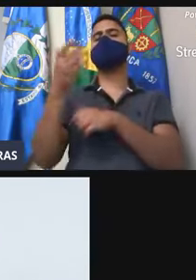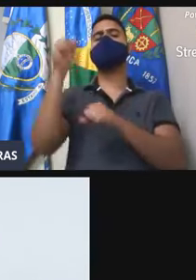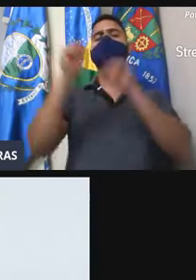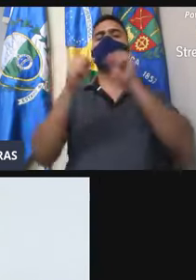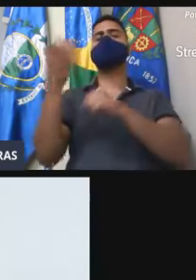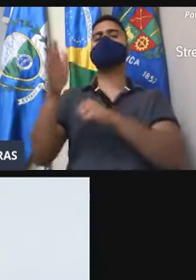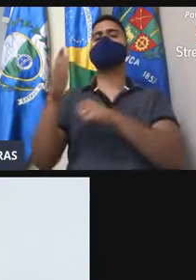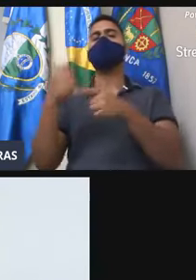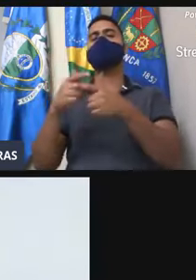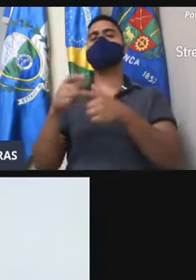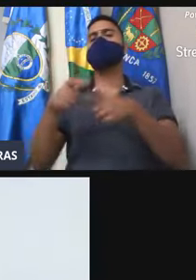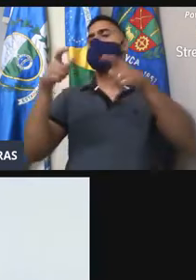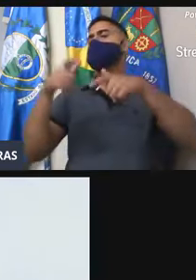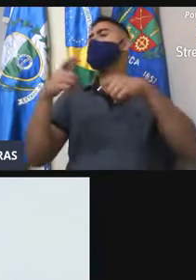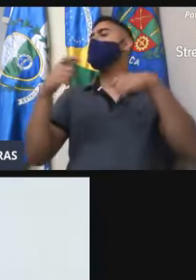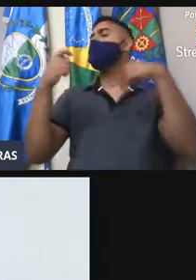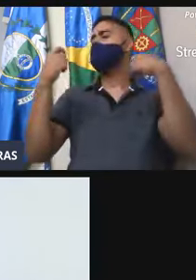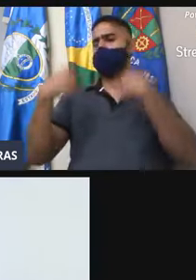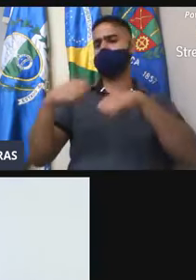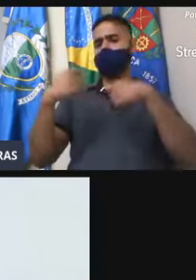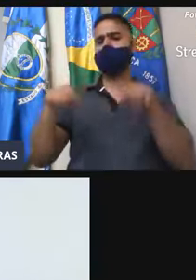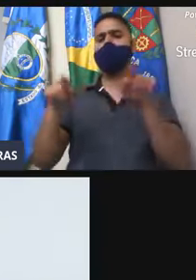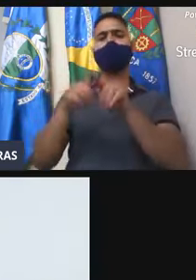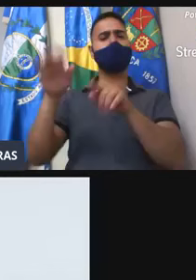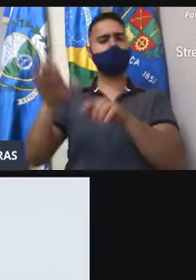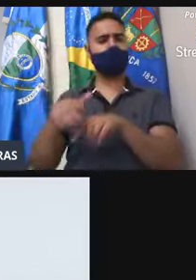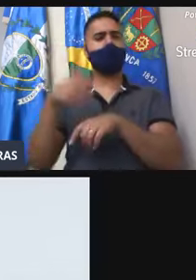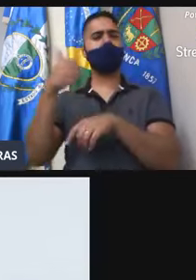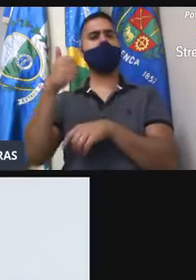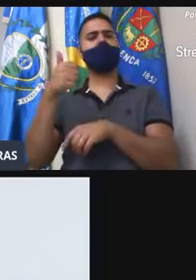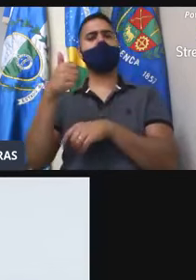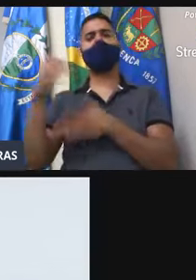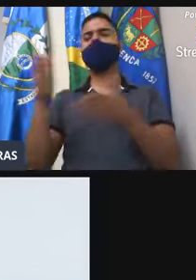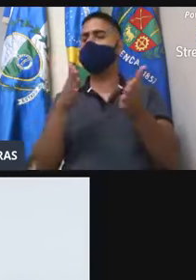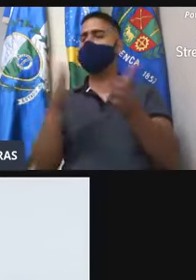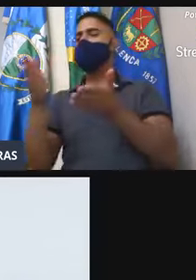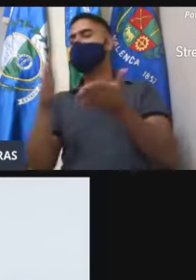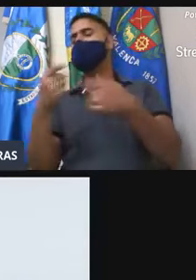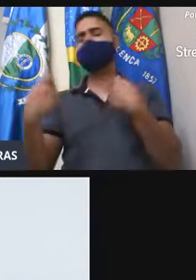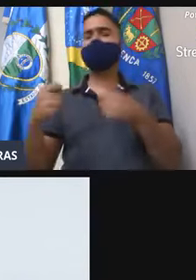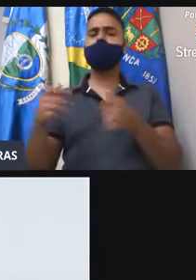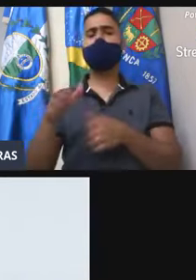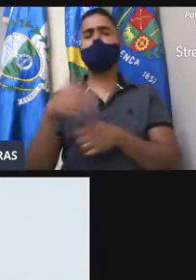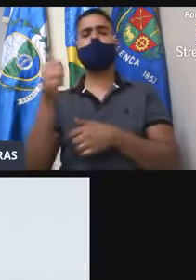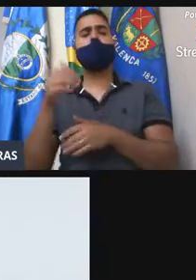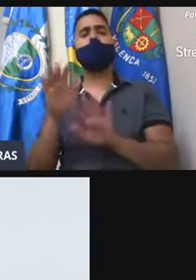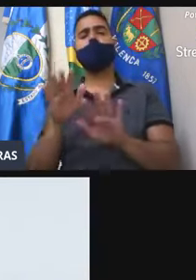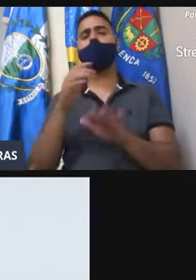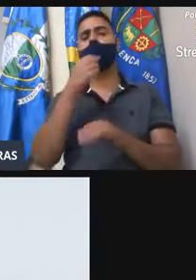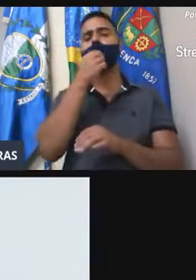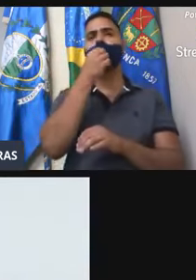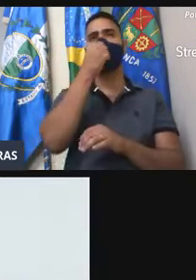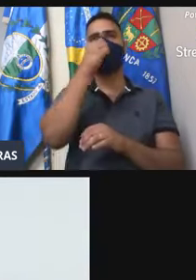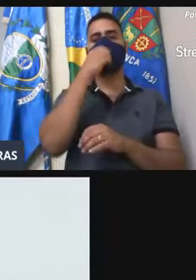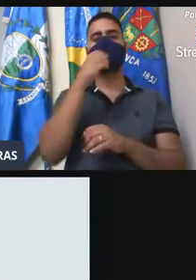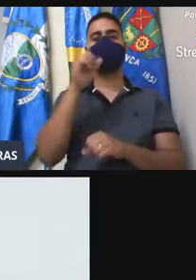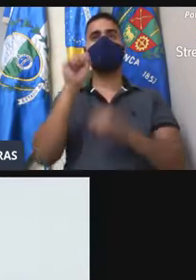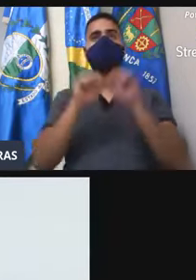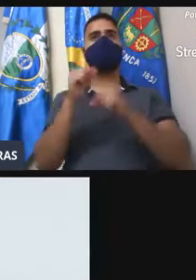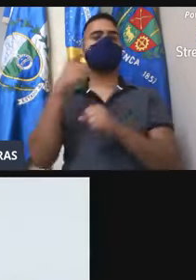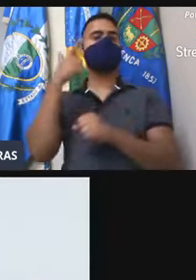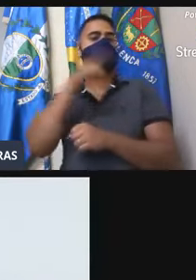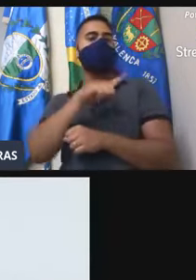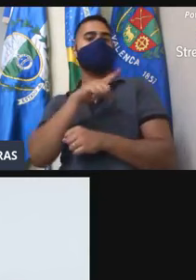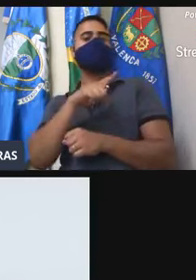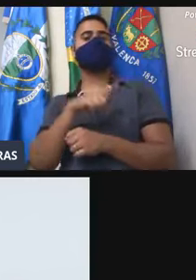são bairros que as pessoas precisam de melhorar o dinamismo do transporte público e muitas das vezes não conseguem ter o amparo